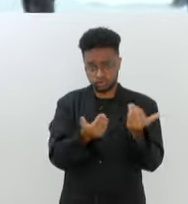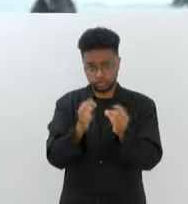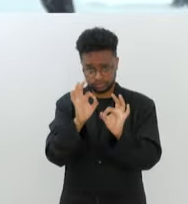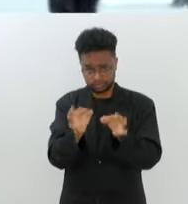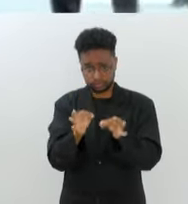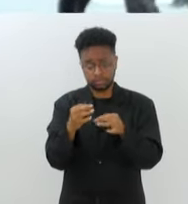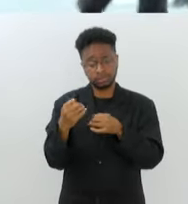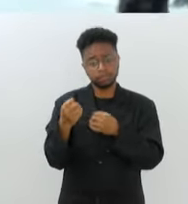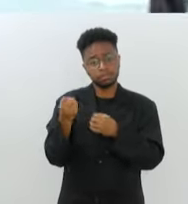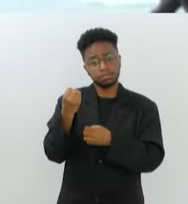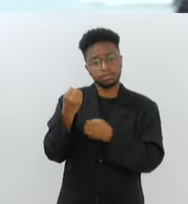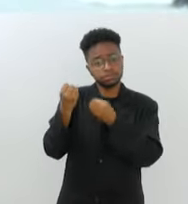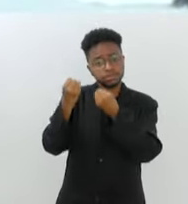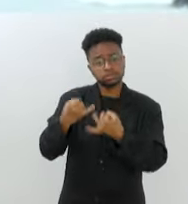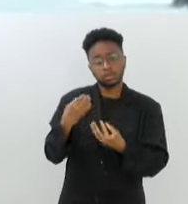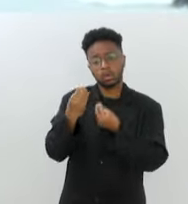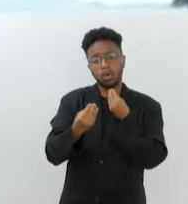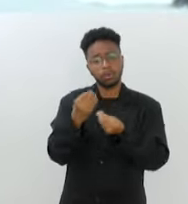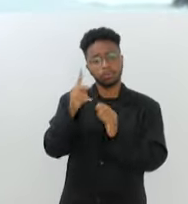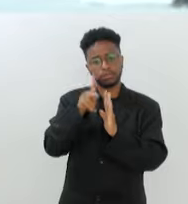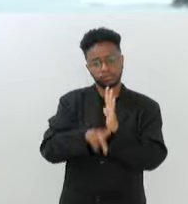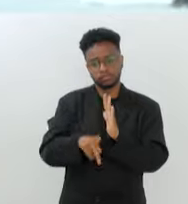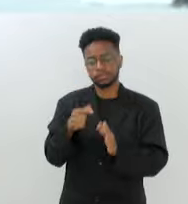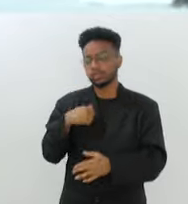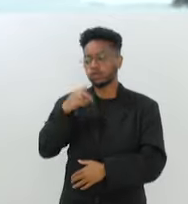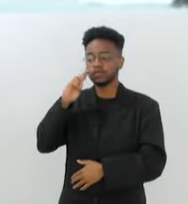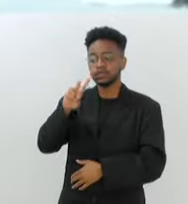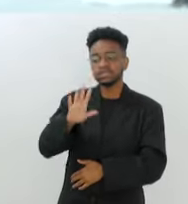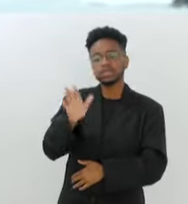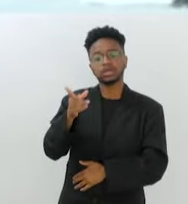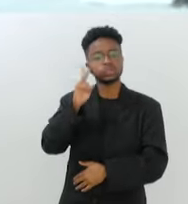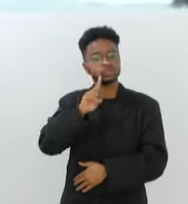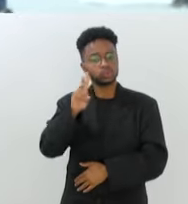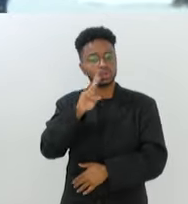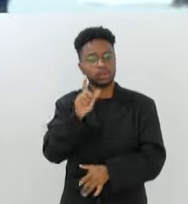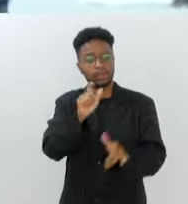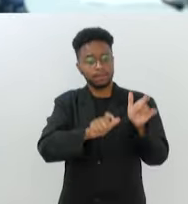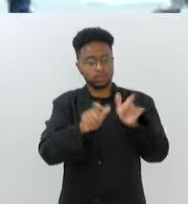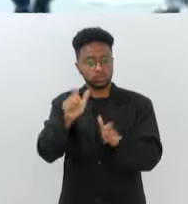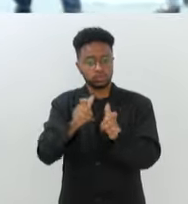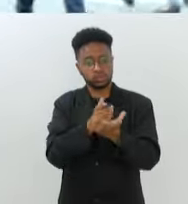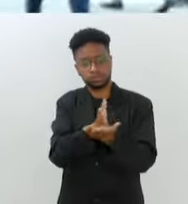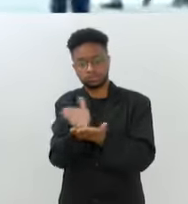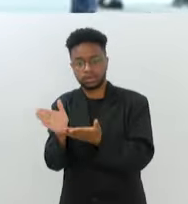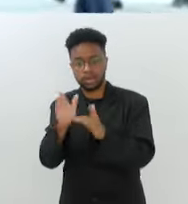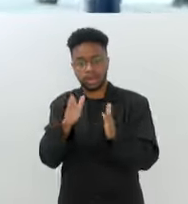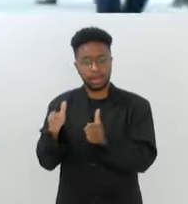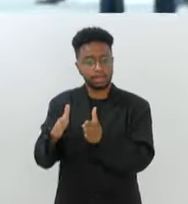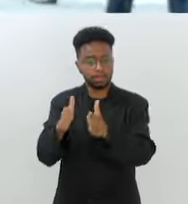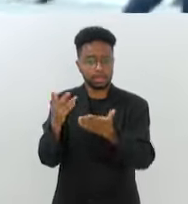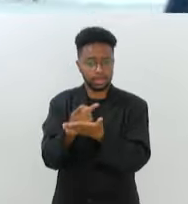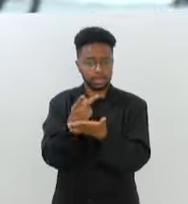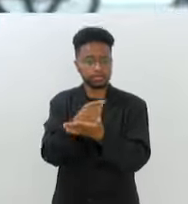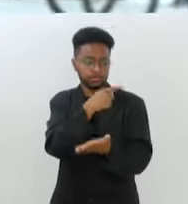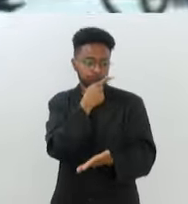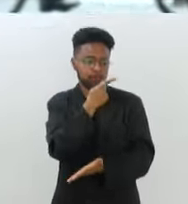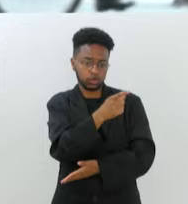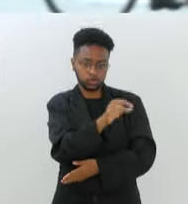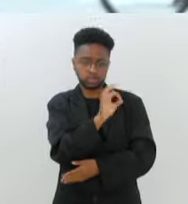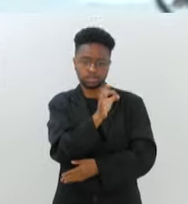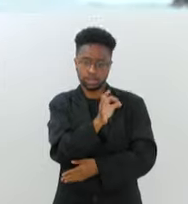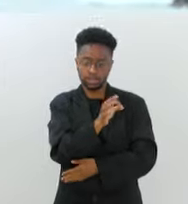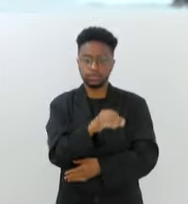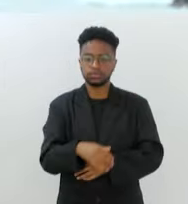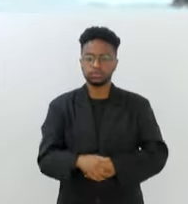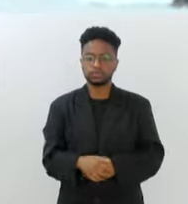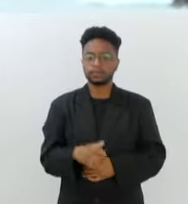Então, eu já vi algumas histórias de jovens que foram pelo caminho errado, como hoje você mesmo muito bem me falou, sobre jovens